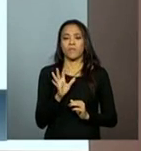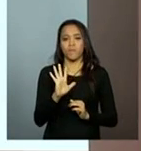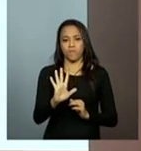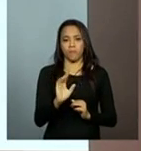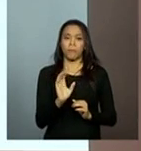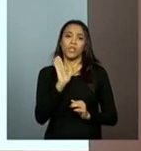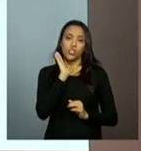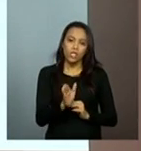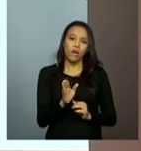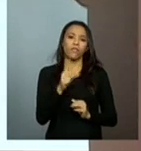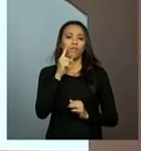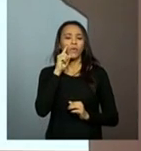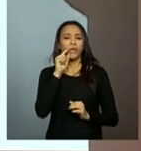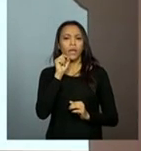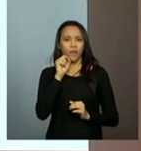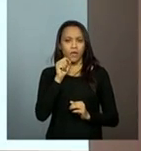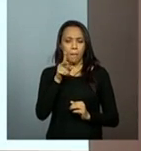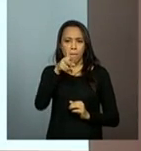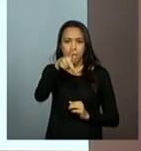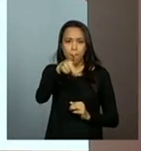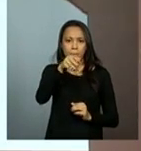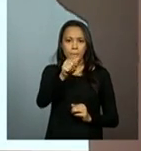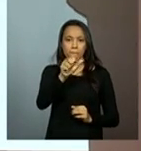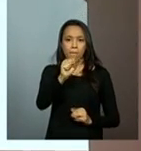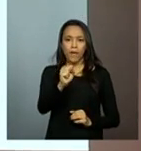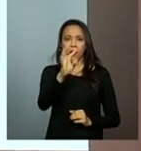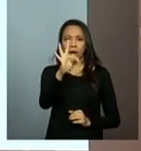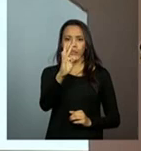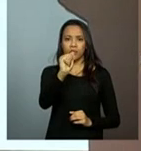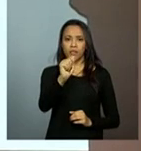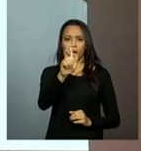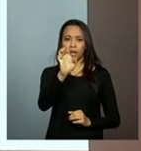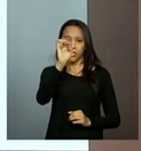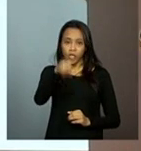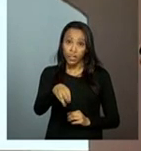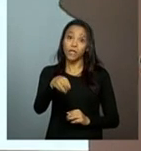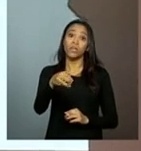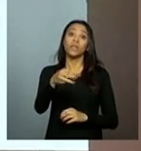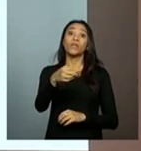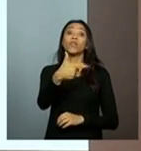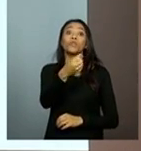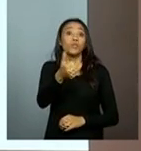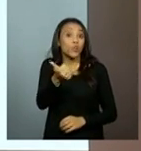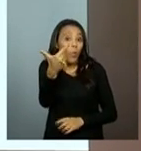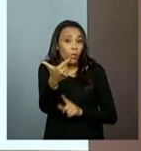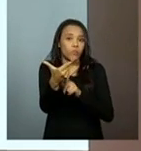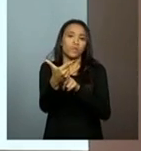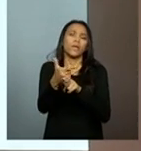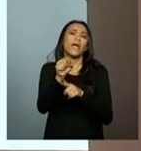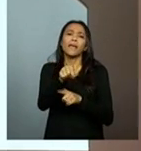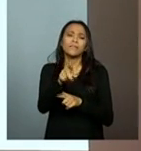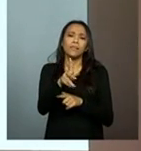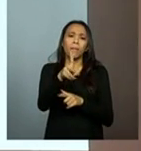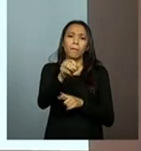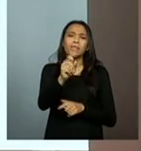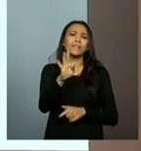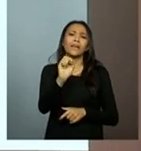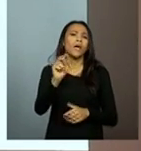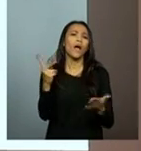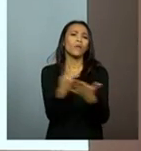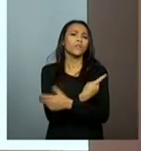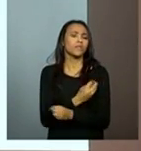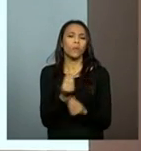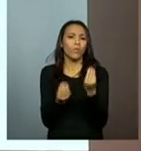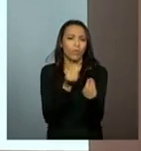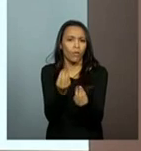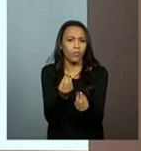do que foi observado de pastagem em 2012, perguntar, essa pastagem foi derivada de quê?